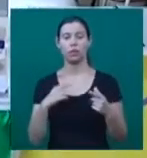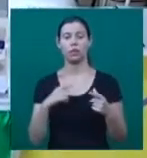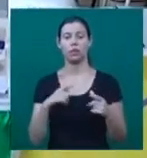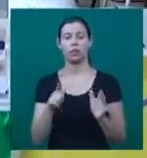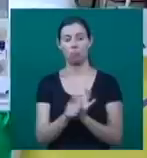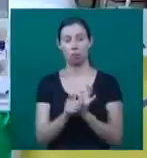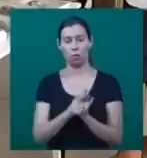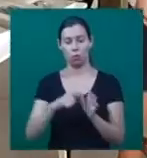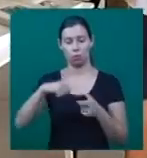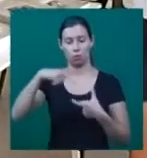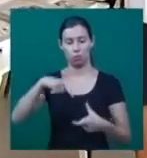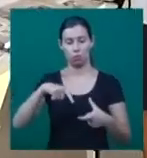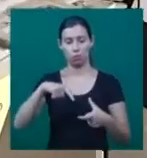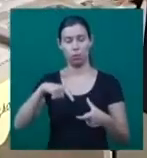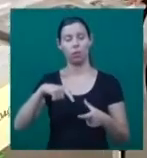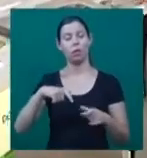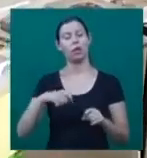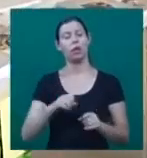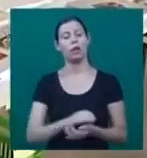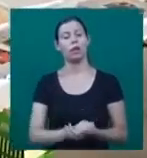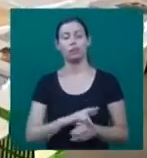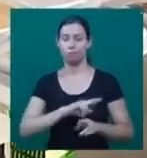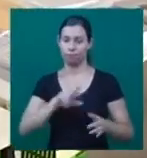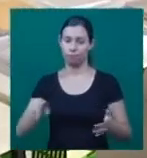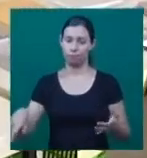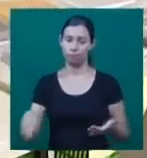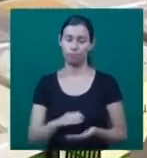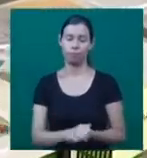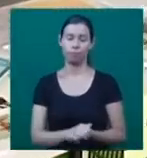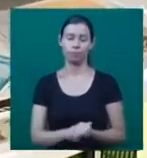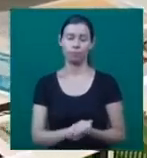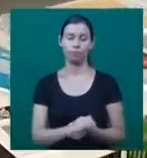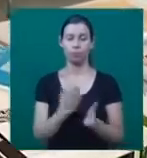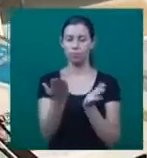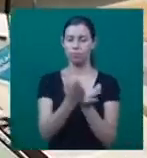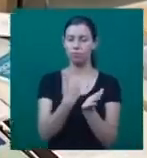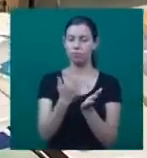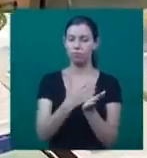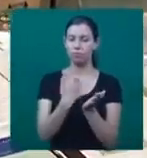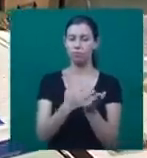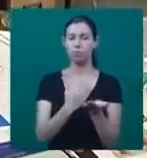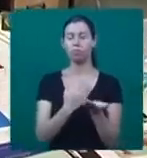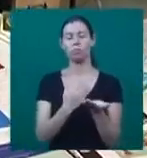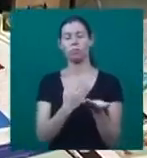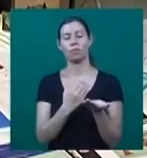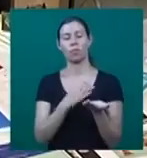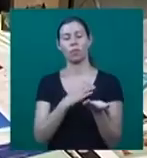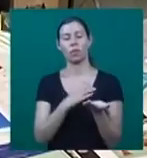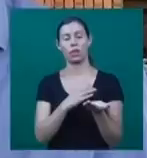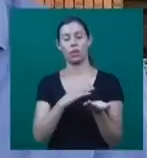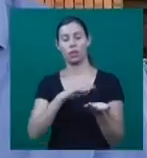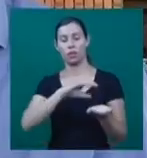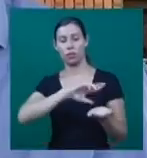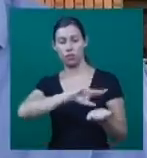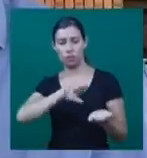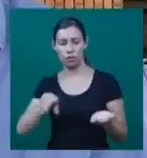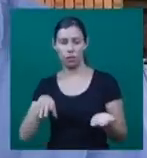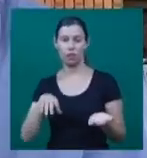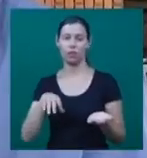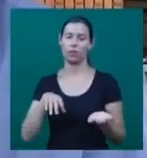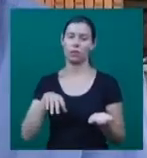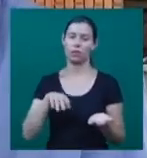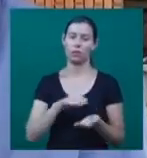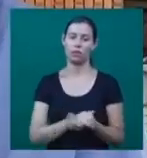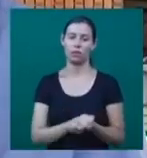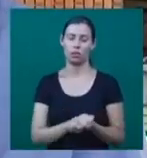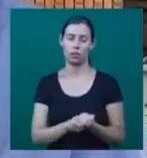UFO, tudo à venda aqui. E são obras de várias áreas do conhecimento? Todas as áreas do conhecimento que a gente trabalha, ainda não é